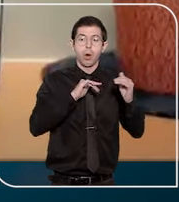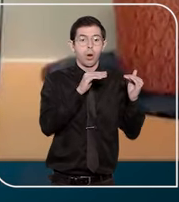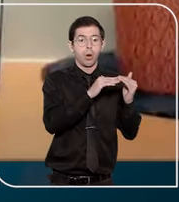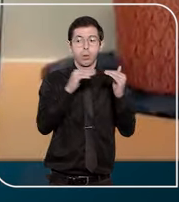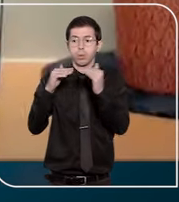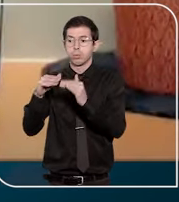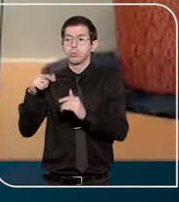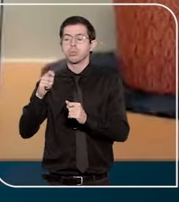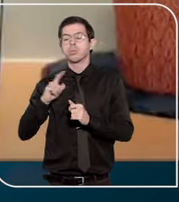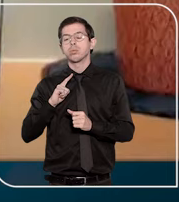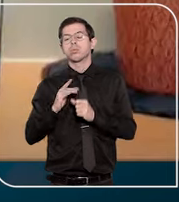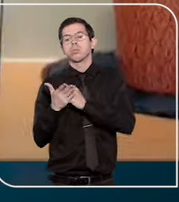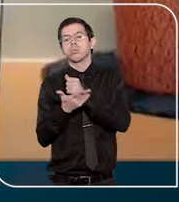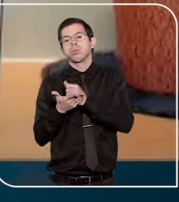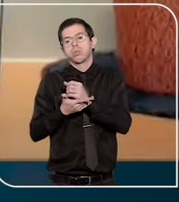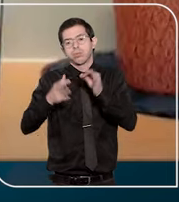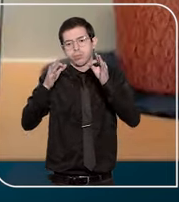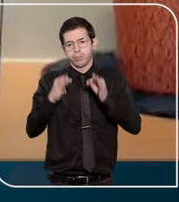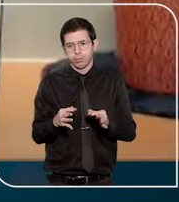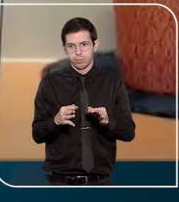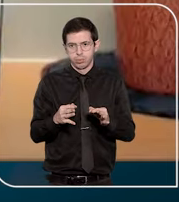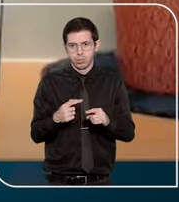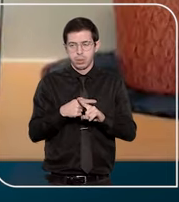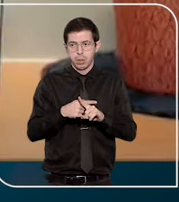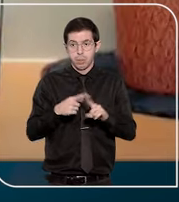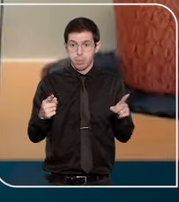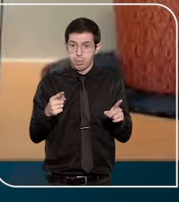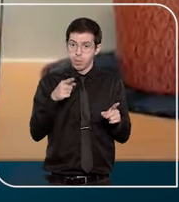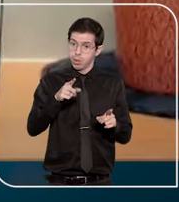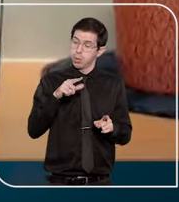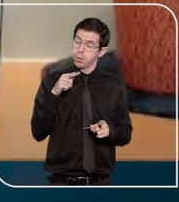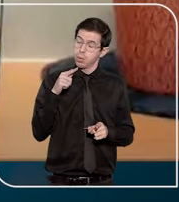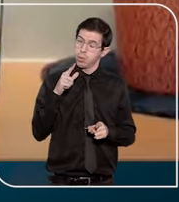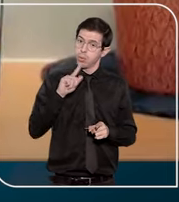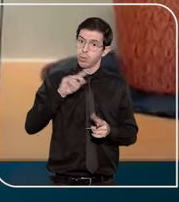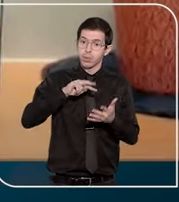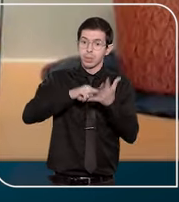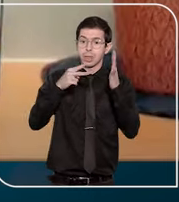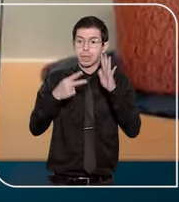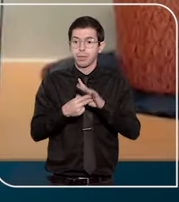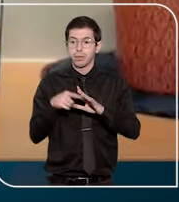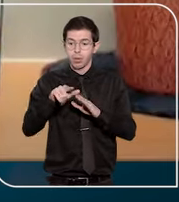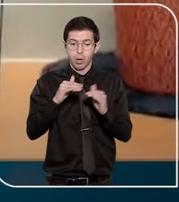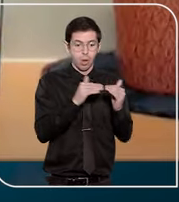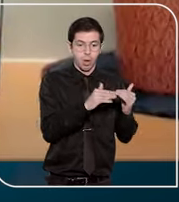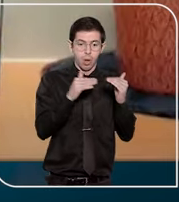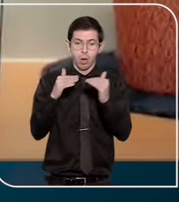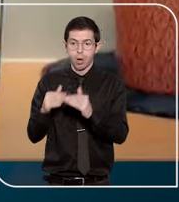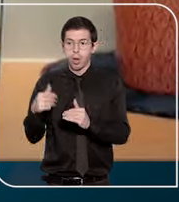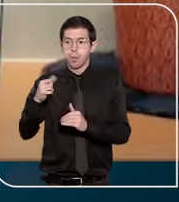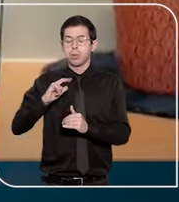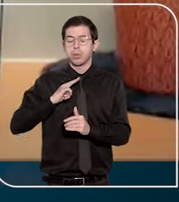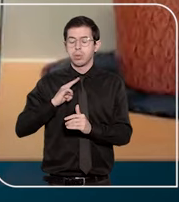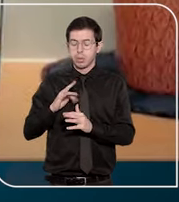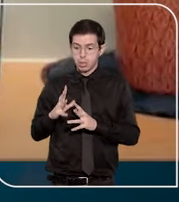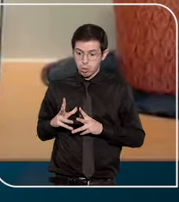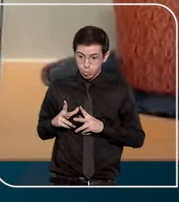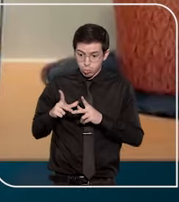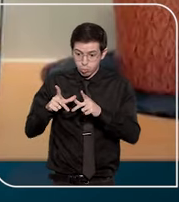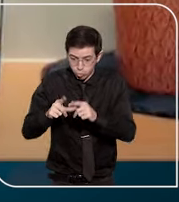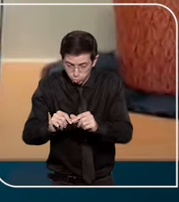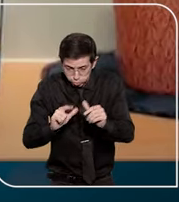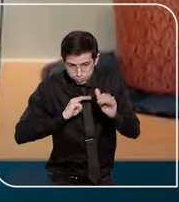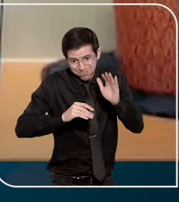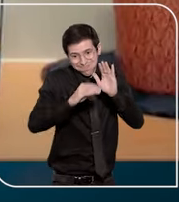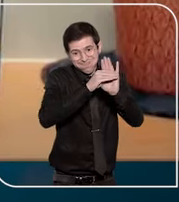fundamentação adequada. Mas isso não significa que o acórdão tem que enfrentar toda e qualquer